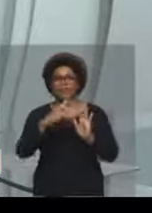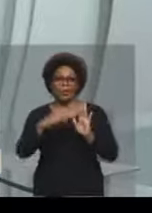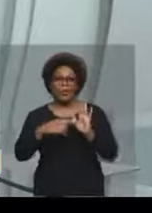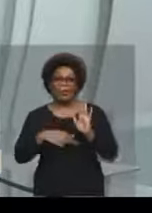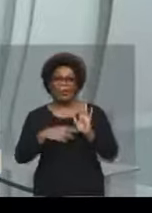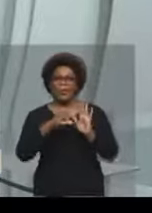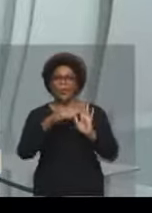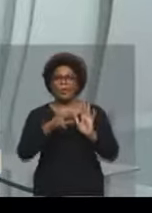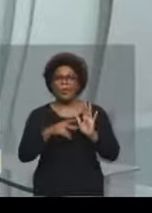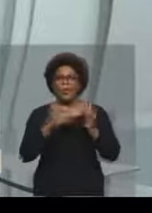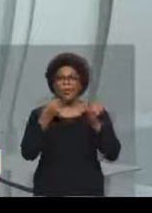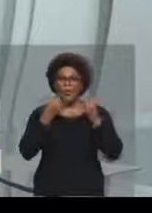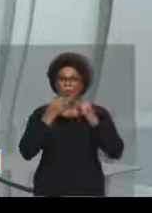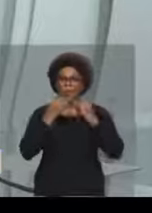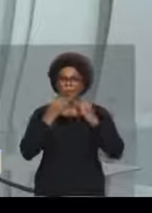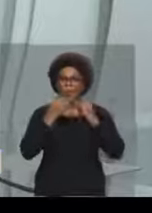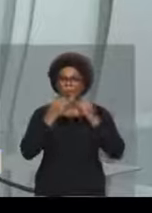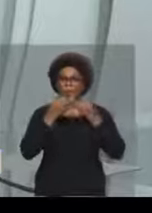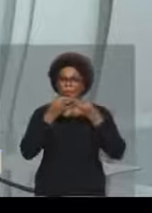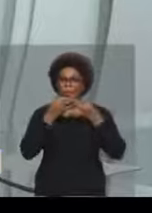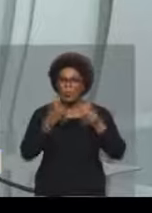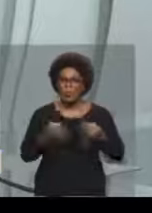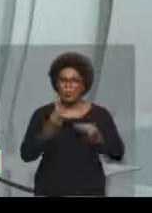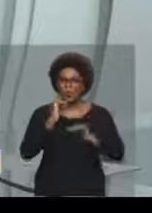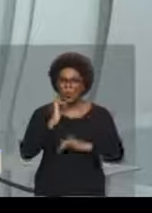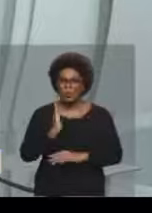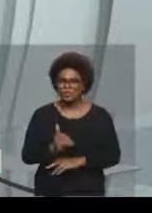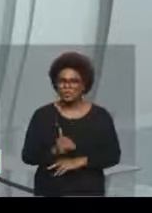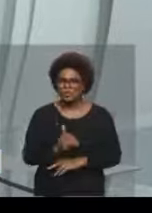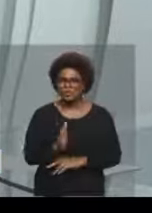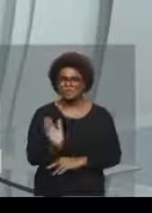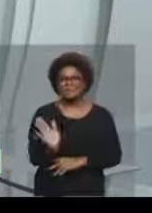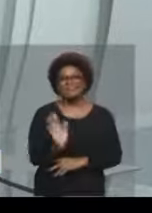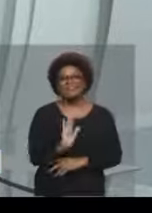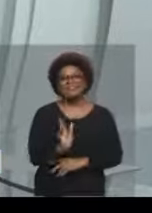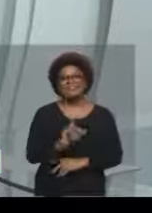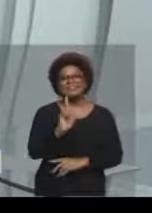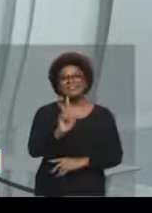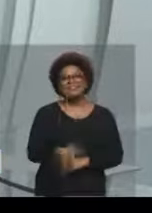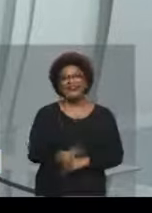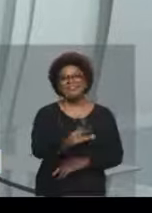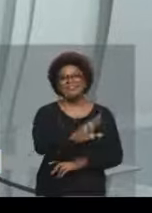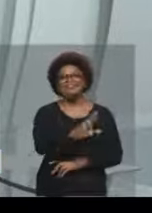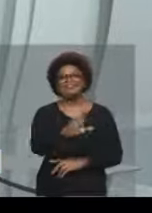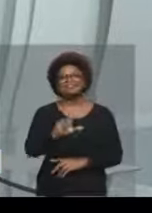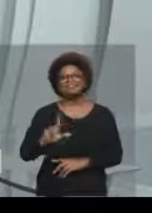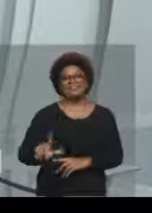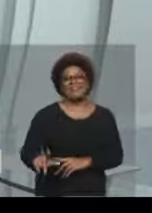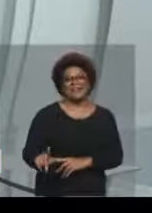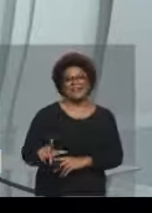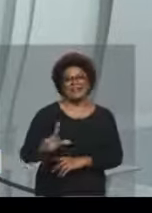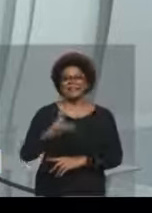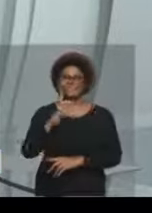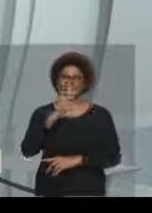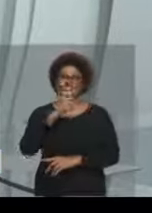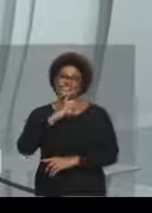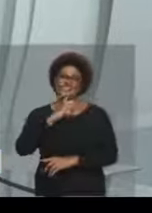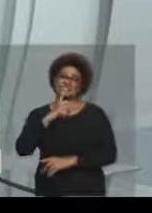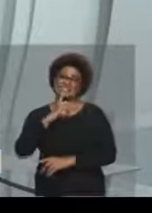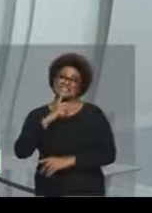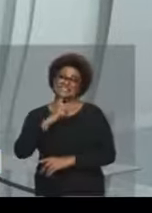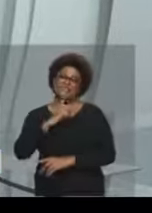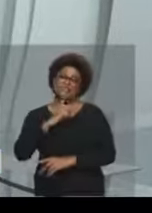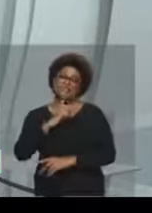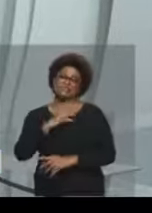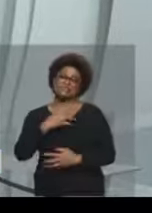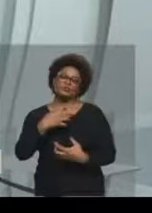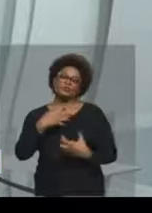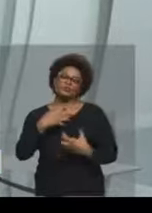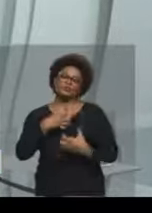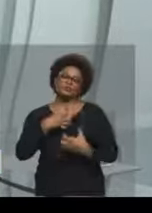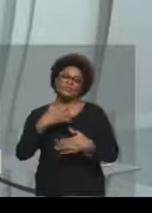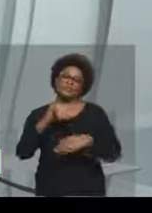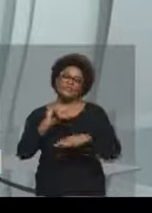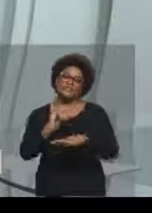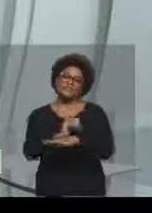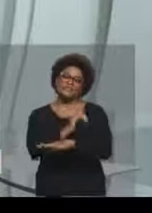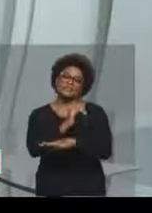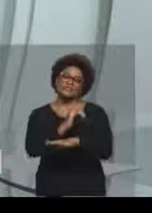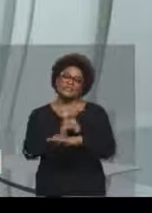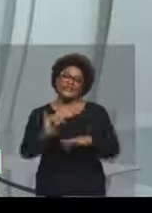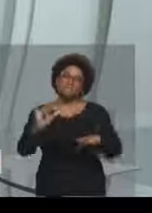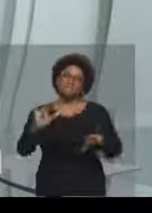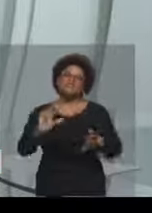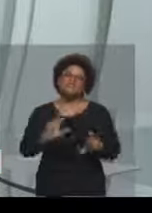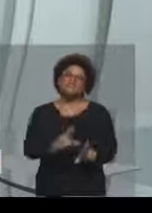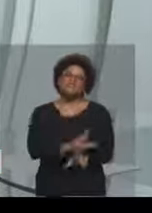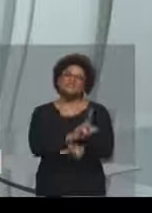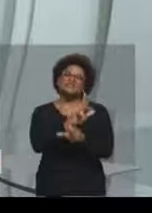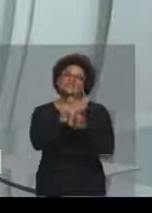ali a sério. Na verdade, às vezes o meme vai demandar de você, né, essa intertextualidade, a questão da ironia, ele está fazendo